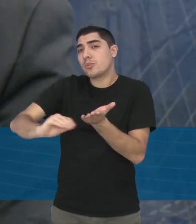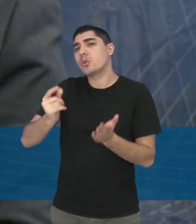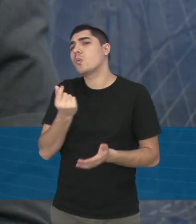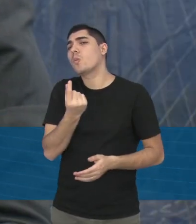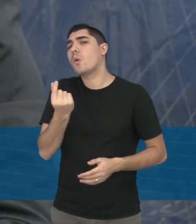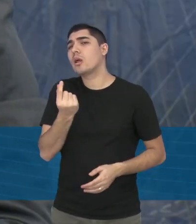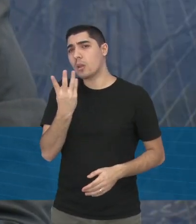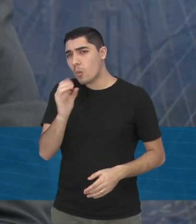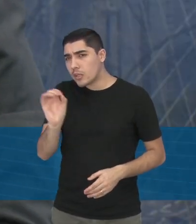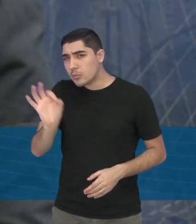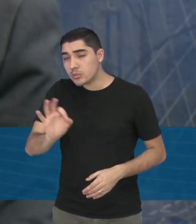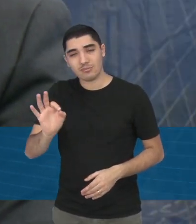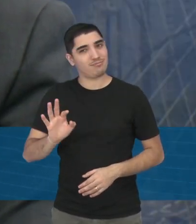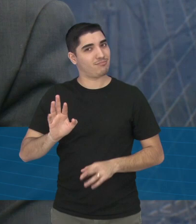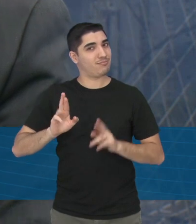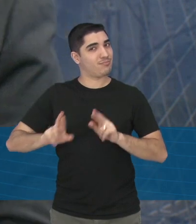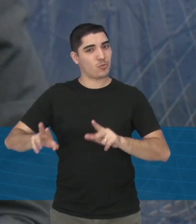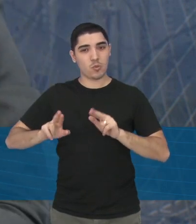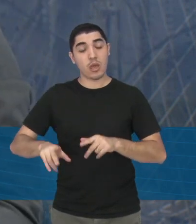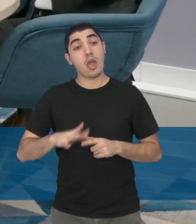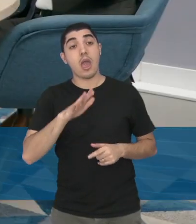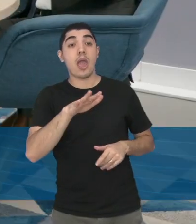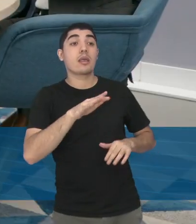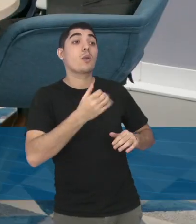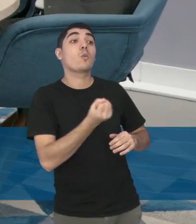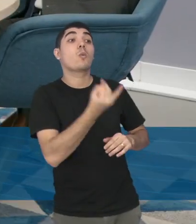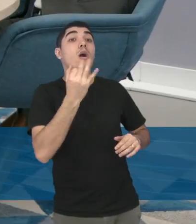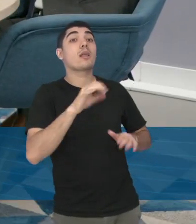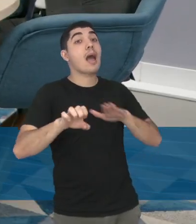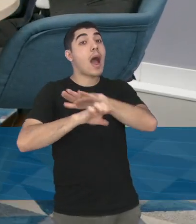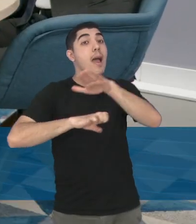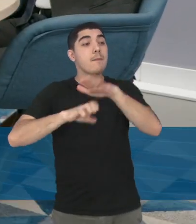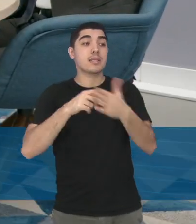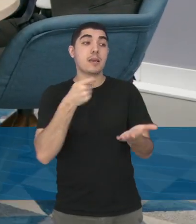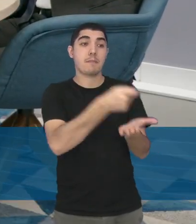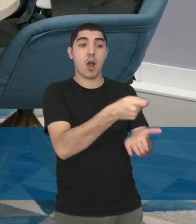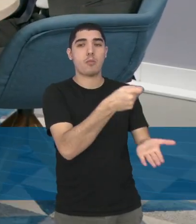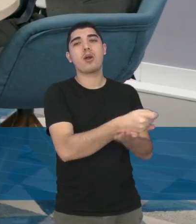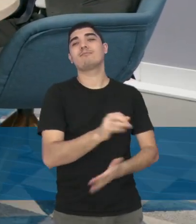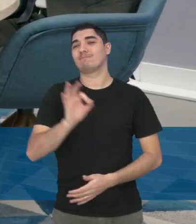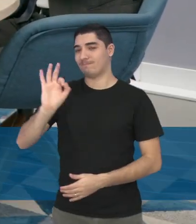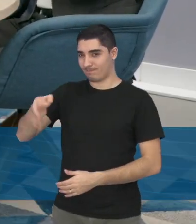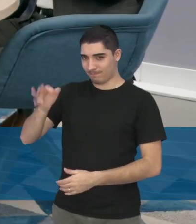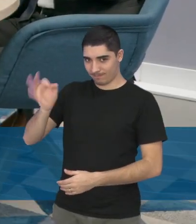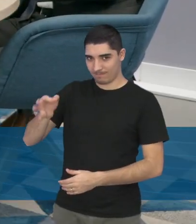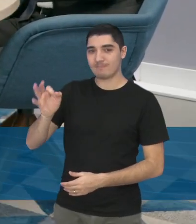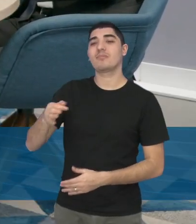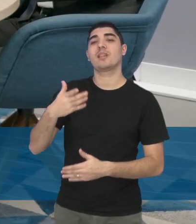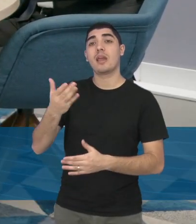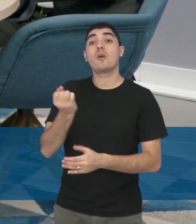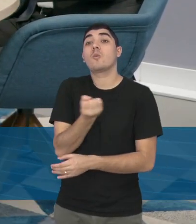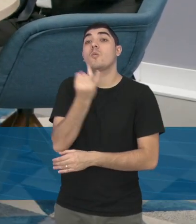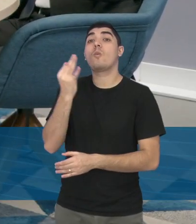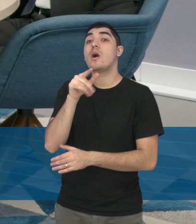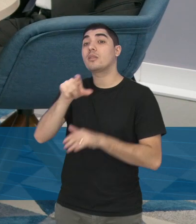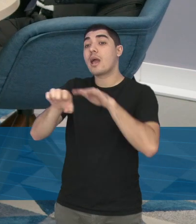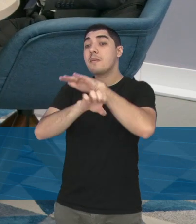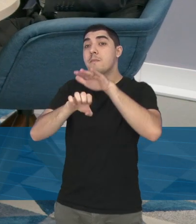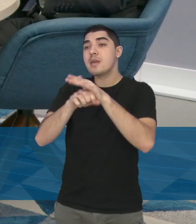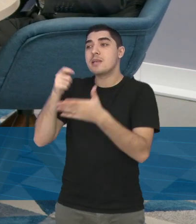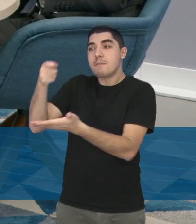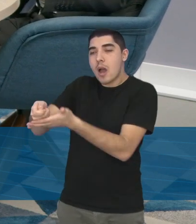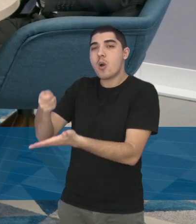Não, necessariamente. 40% do que a empresa depositou para Exatamente isso. É 40% do histórico dos depósitos.